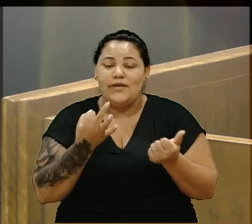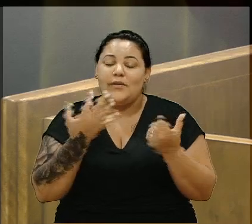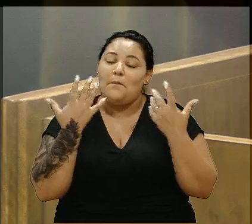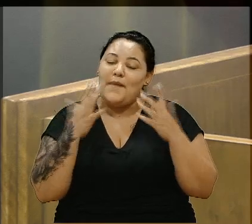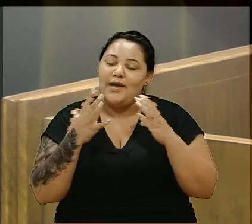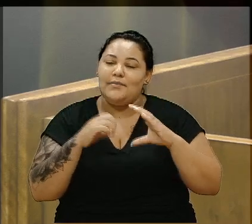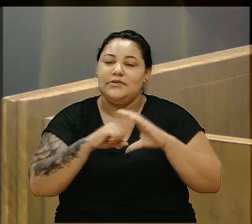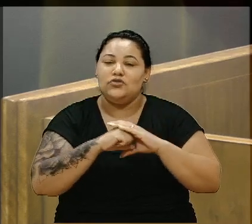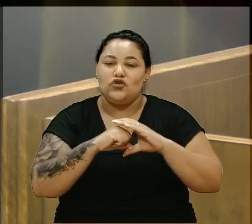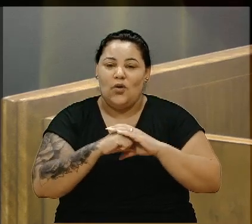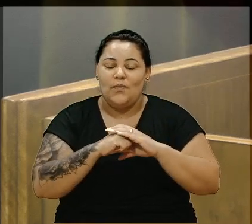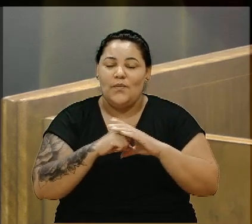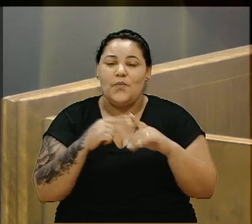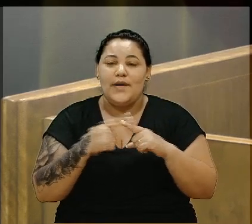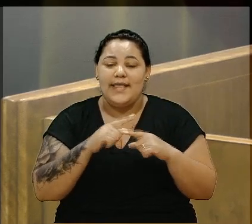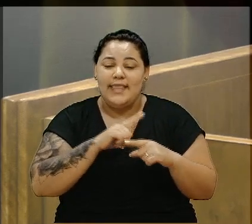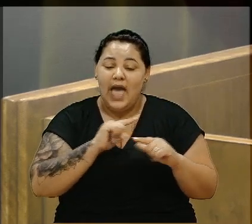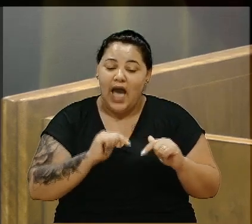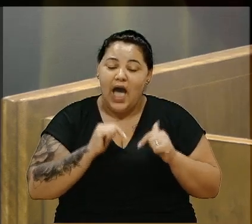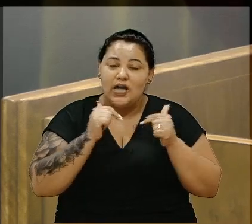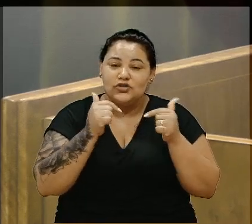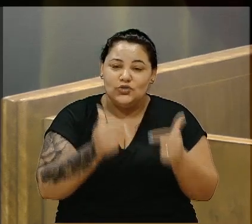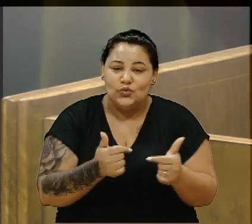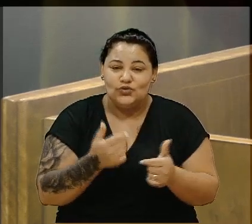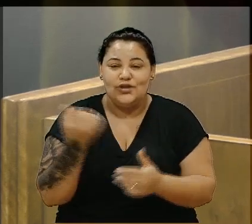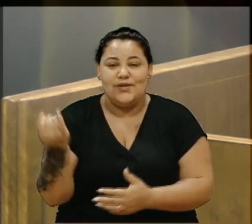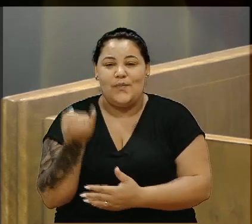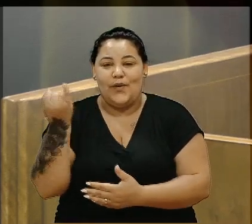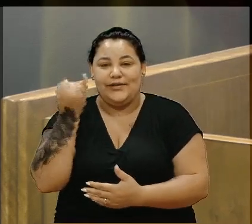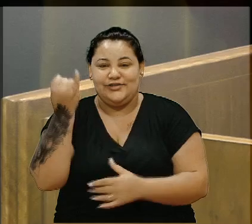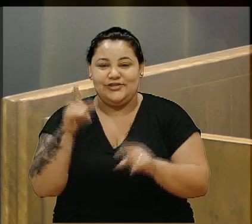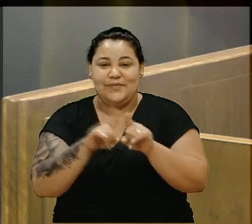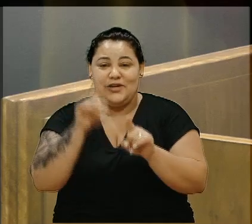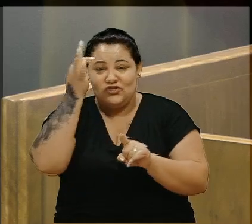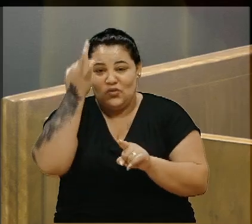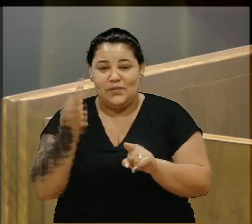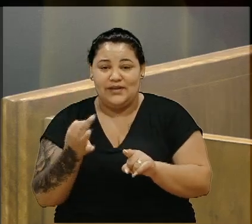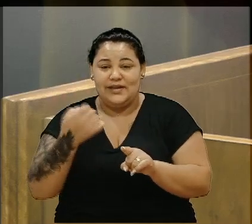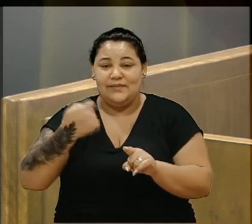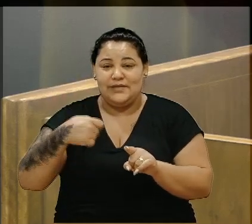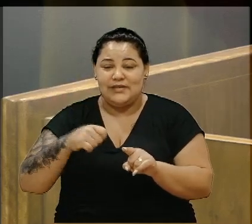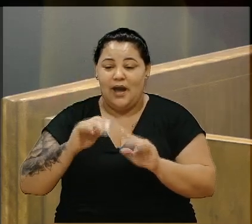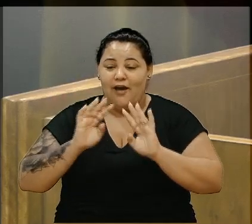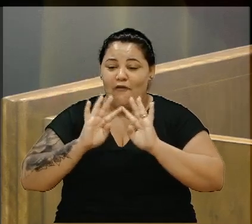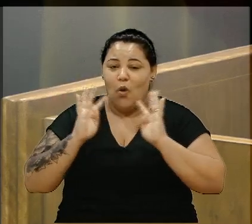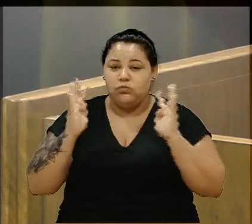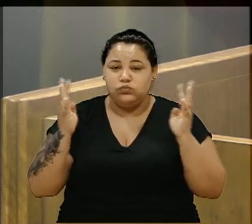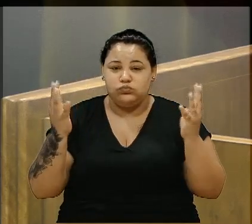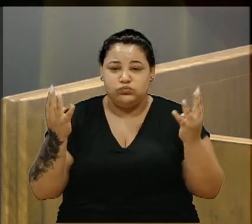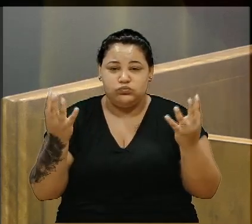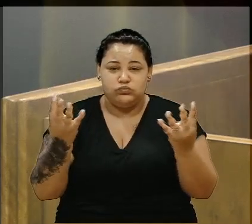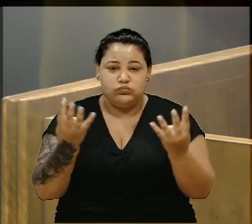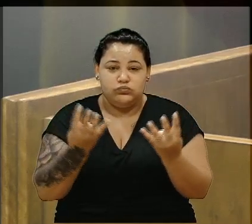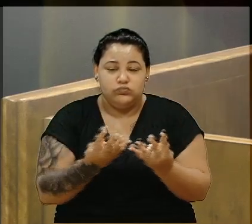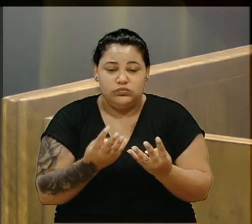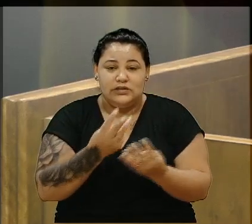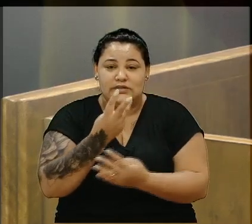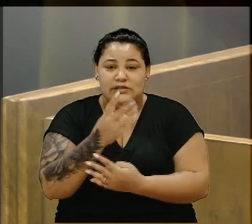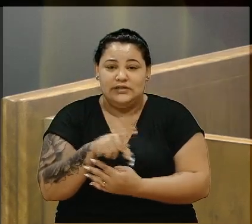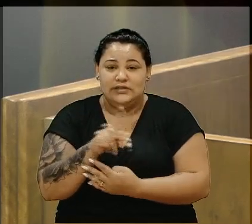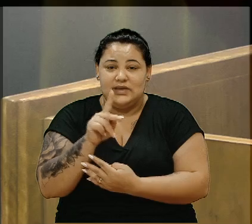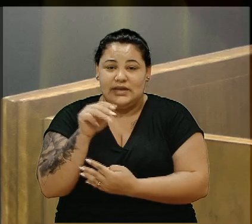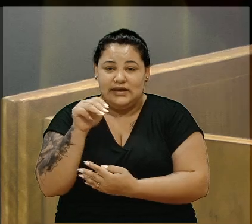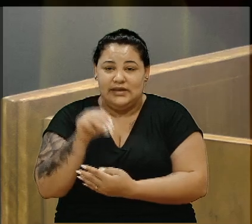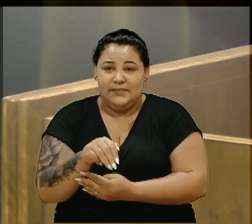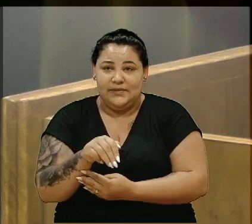essa iniciativa tão importante, porque a gente sabe que esse percurso dentro do shopping forma ali uns 3 quilômetros, é o que eles